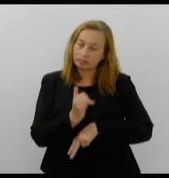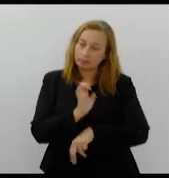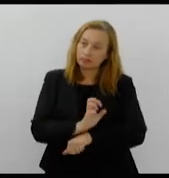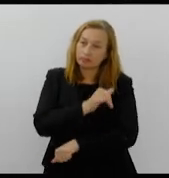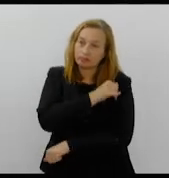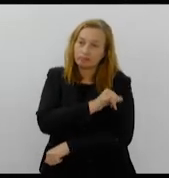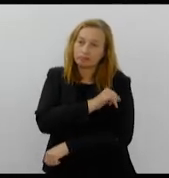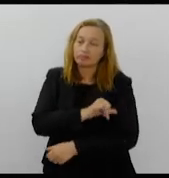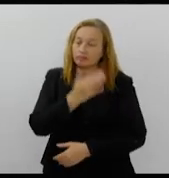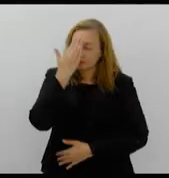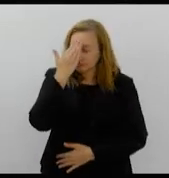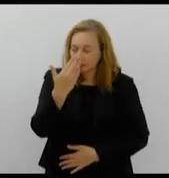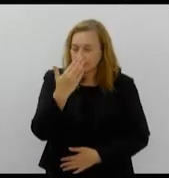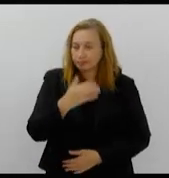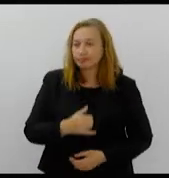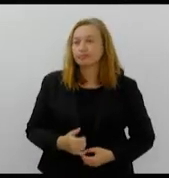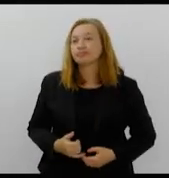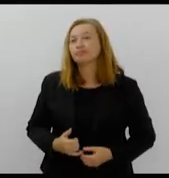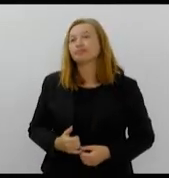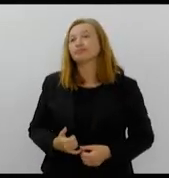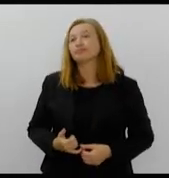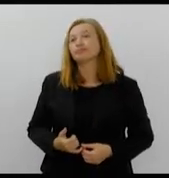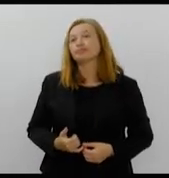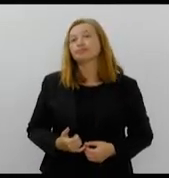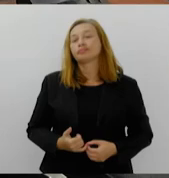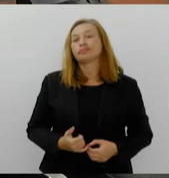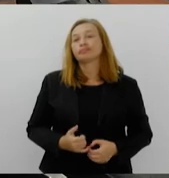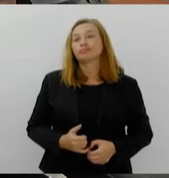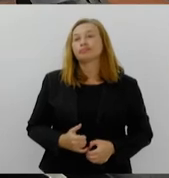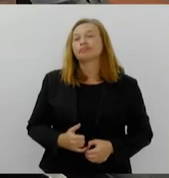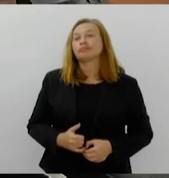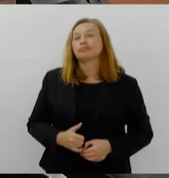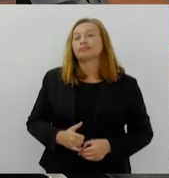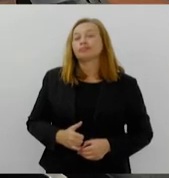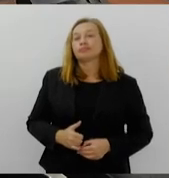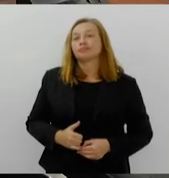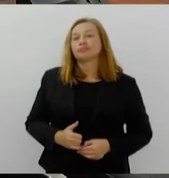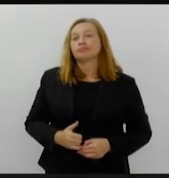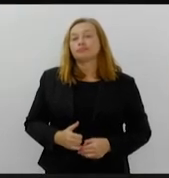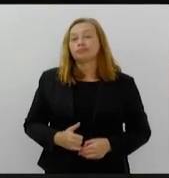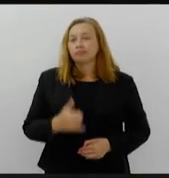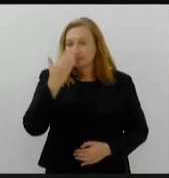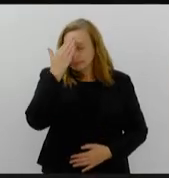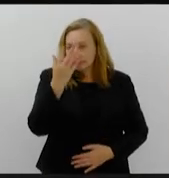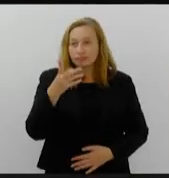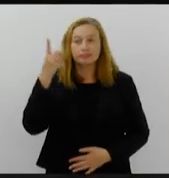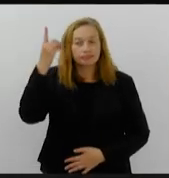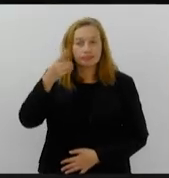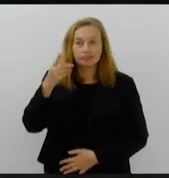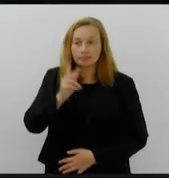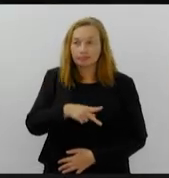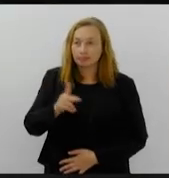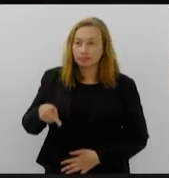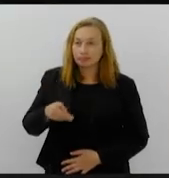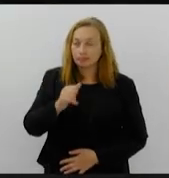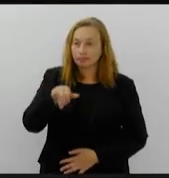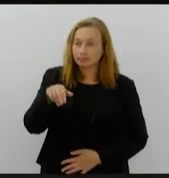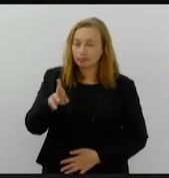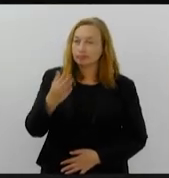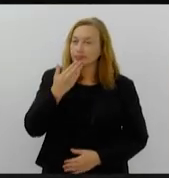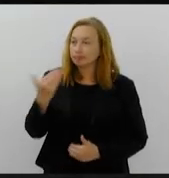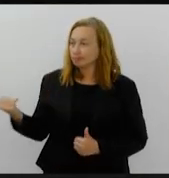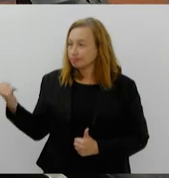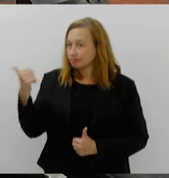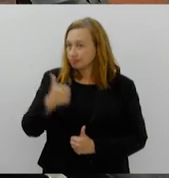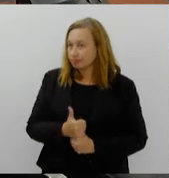Rio de Janeiro. Muito obrigado, até a próxima. Muito obrigado, deputado professor Josemar. Peço que Vossa Excelência